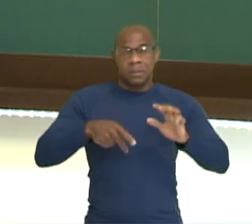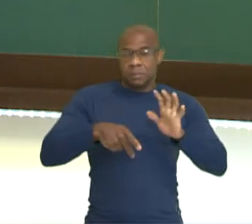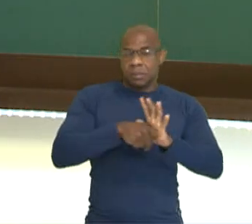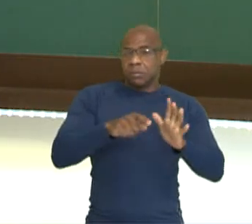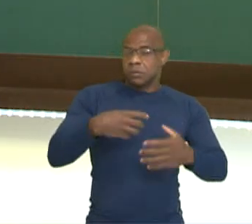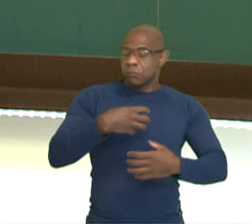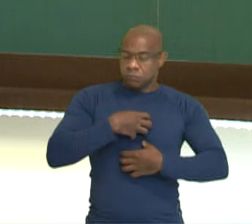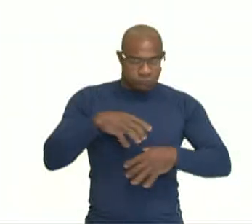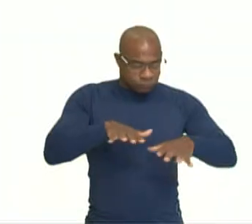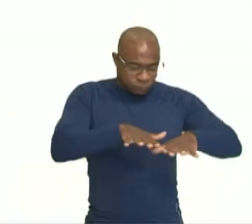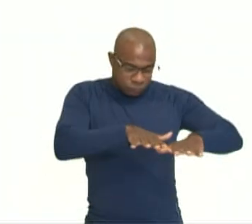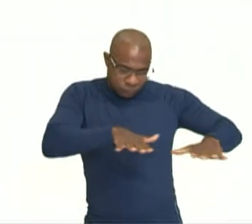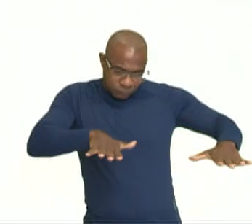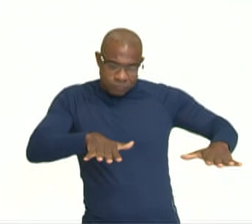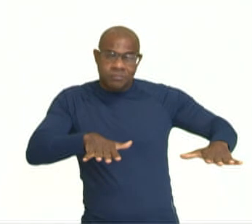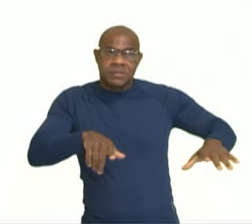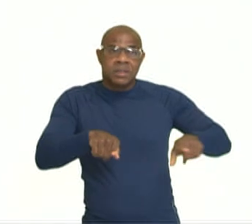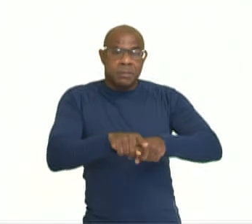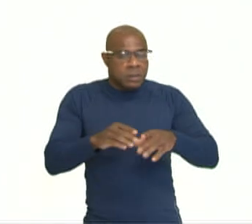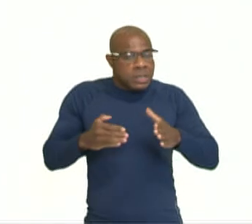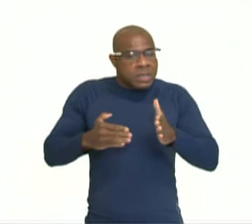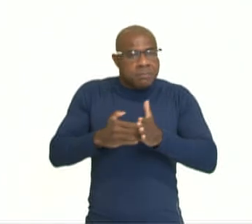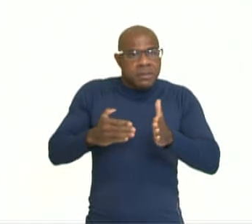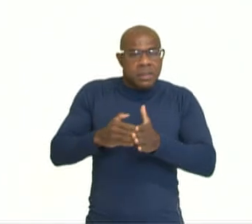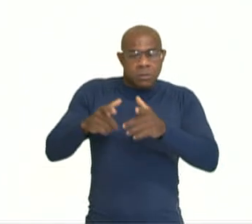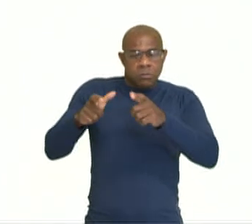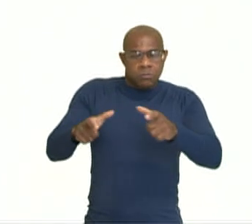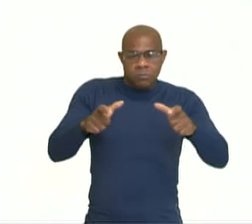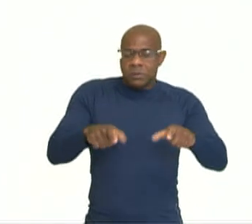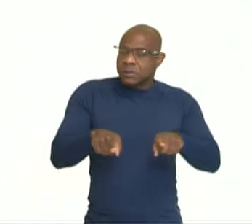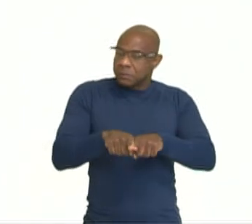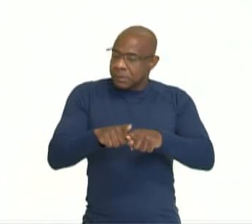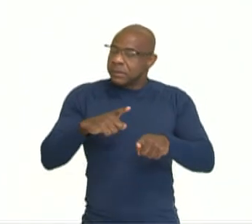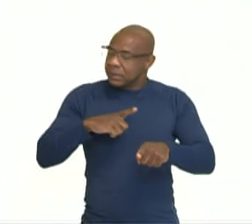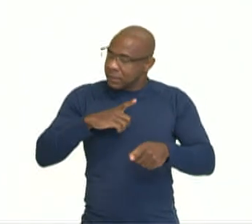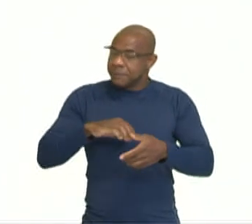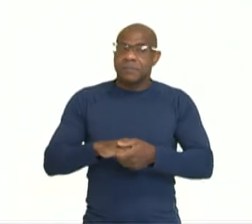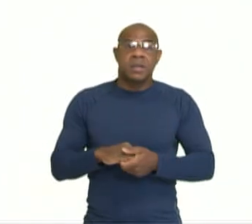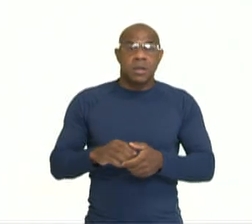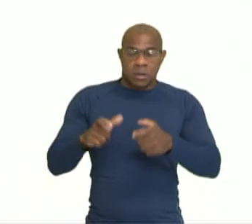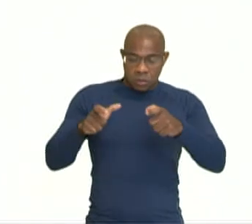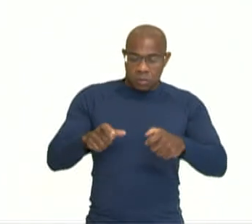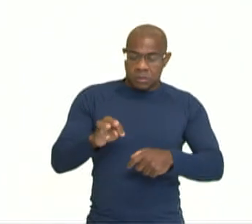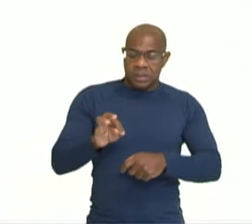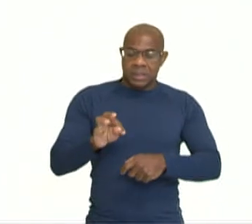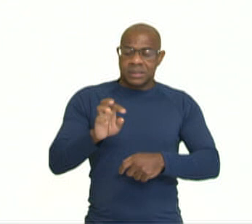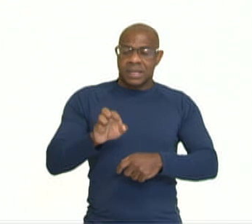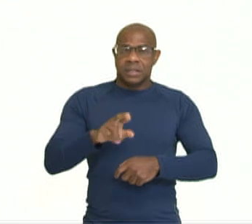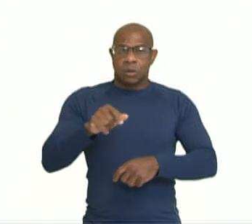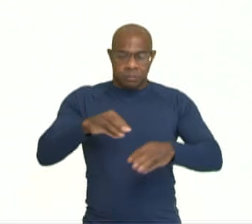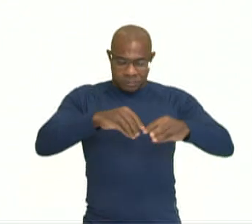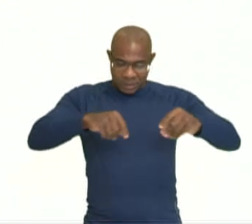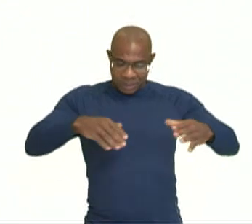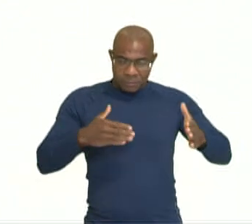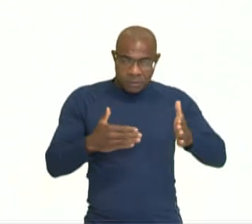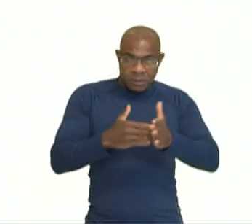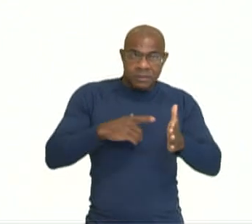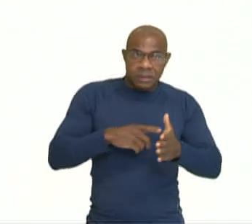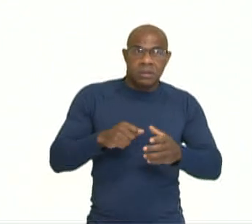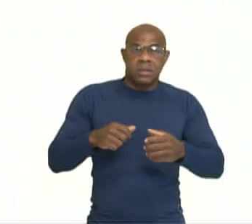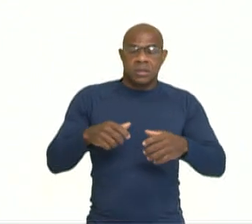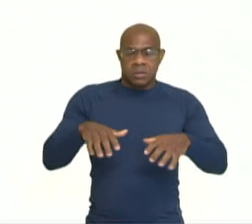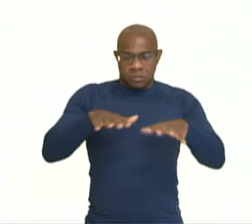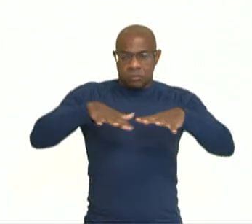forma física de delimitação de alguns espaços. Então, como território delimitado, observamos espaço